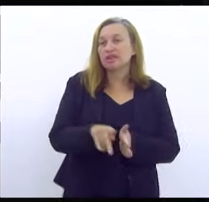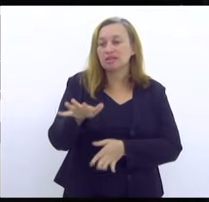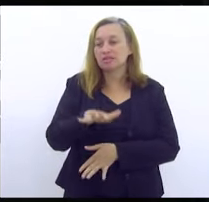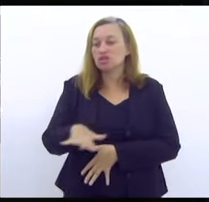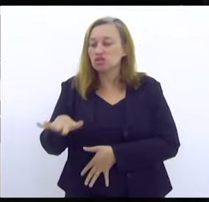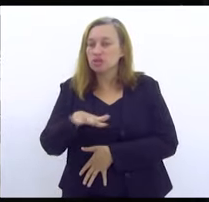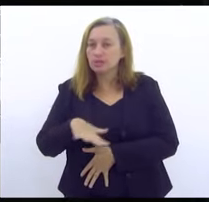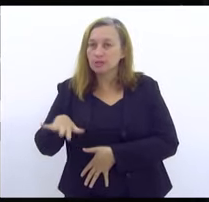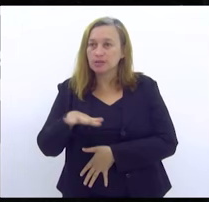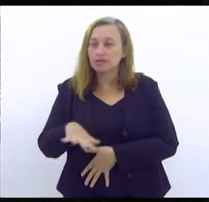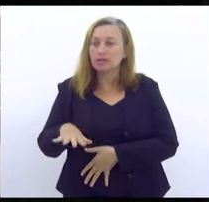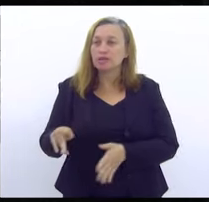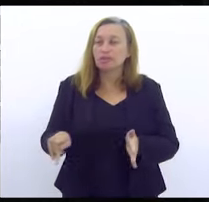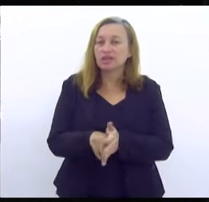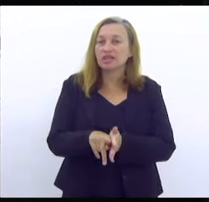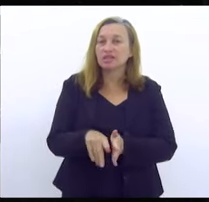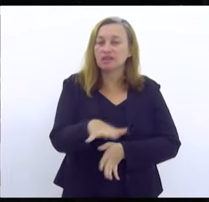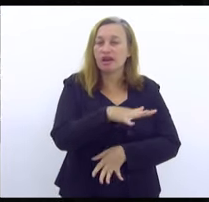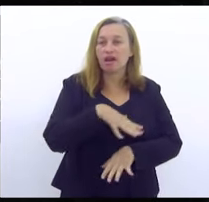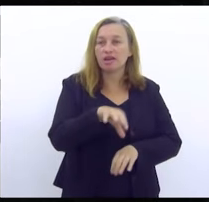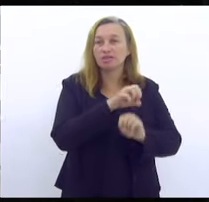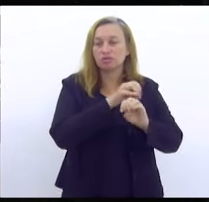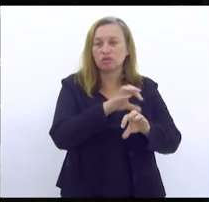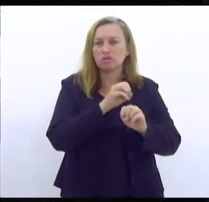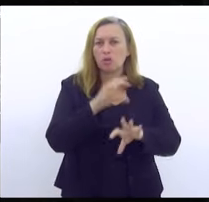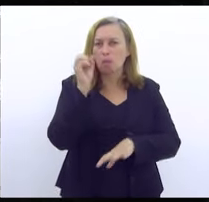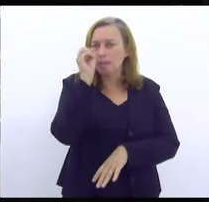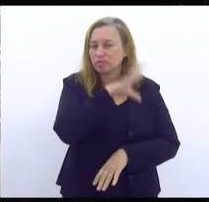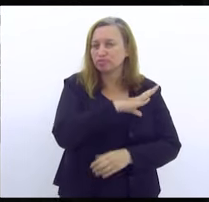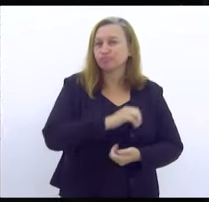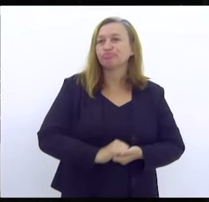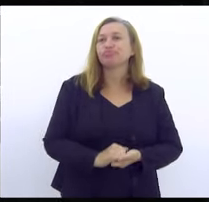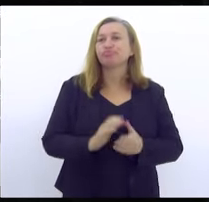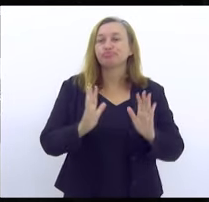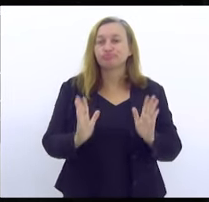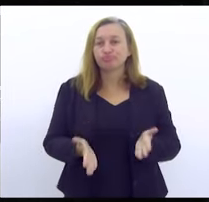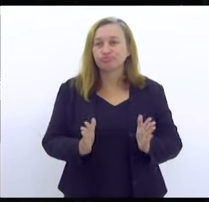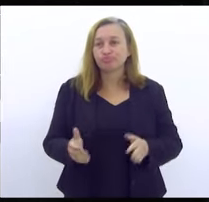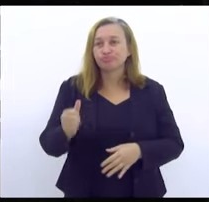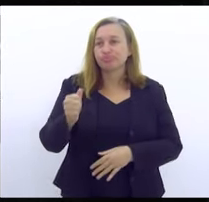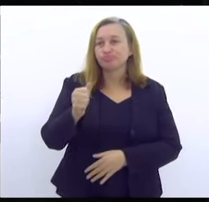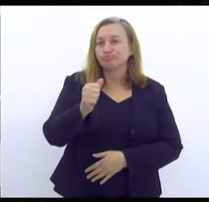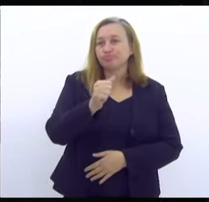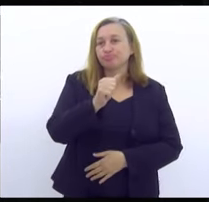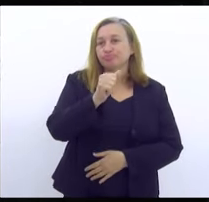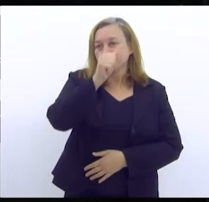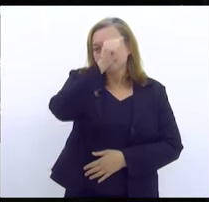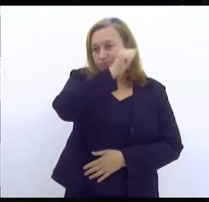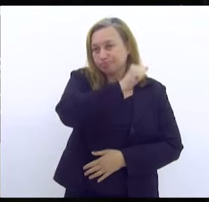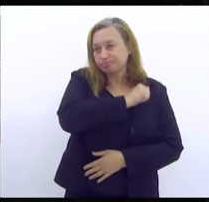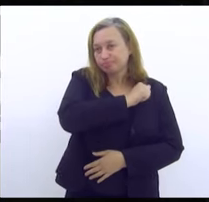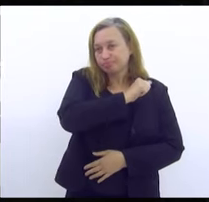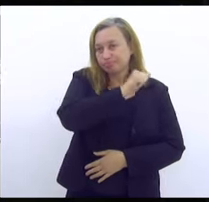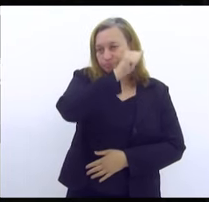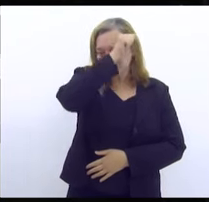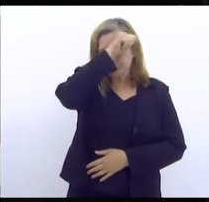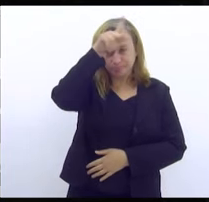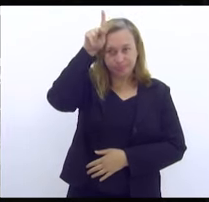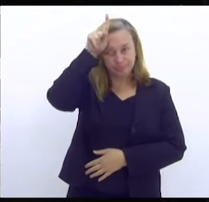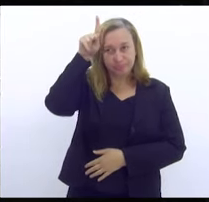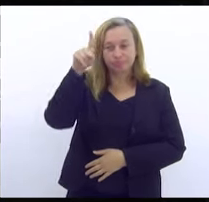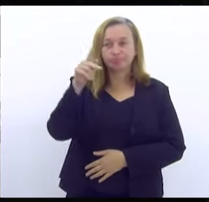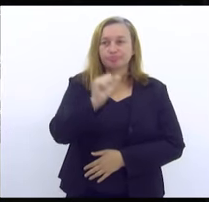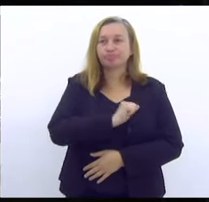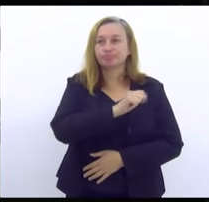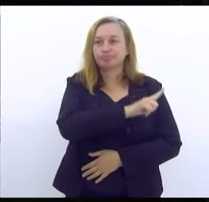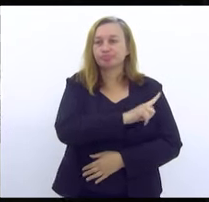que é da educação. Um grande absurdo que hoje a Prefeitura de São Gonçalo, o governo do Capitão Nelson, estabelece sobre a